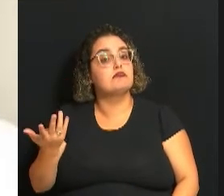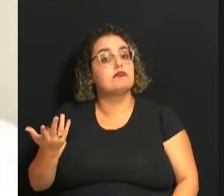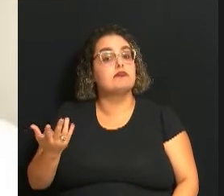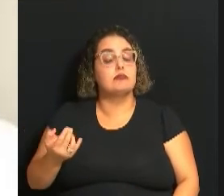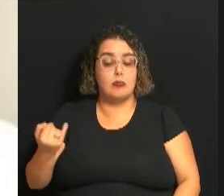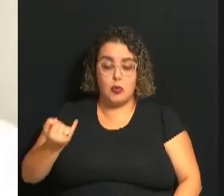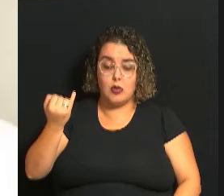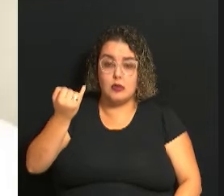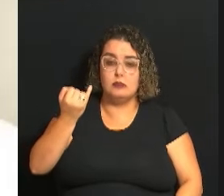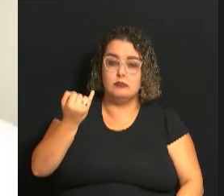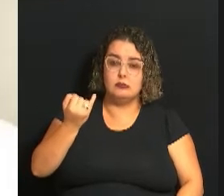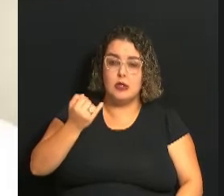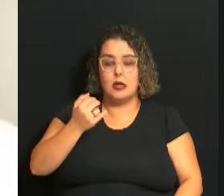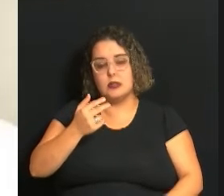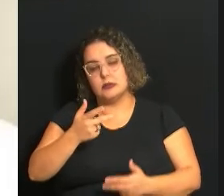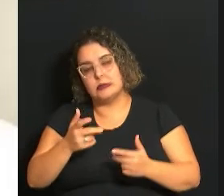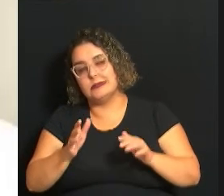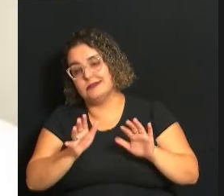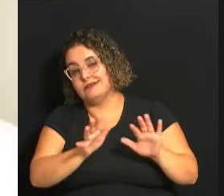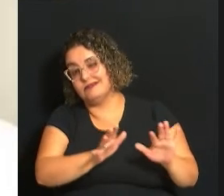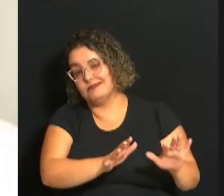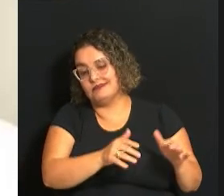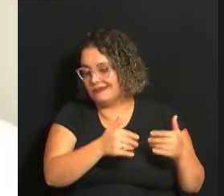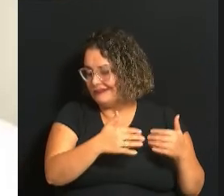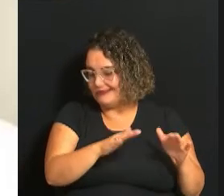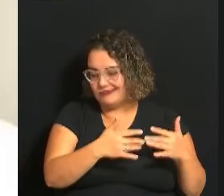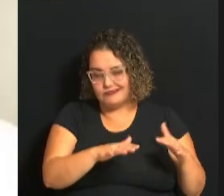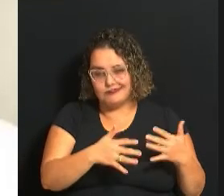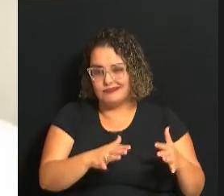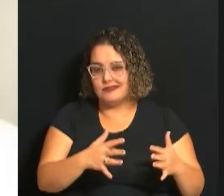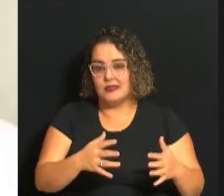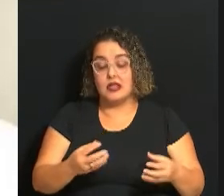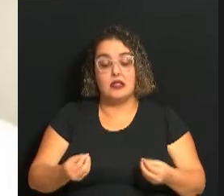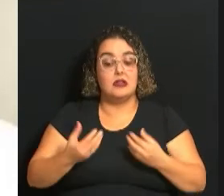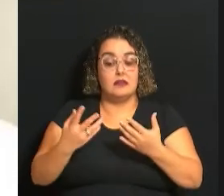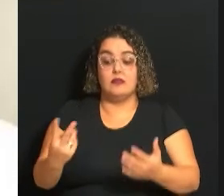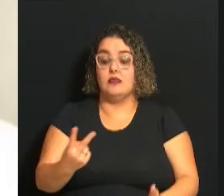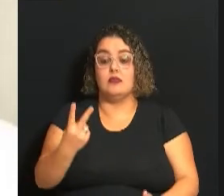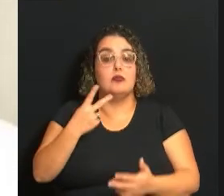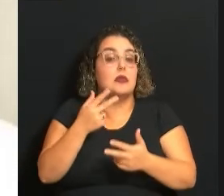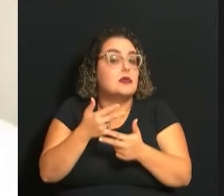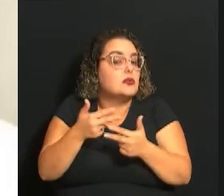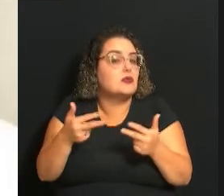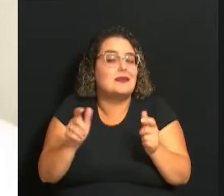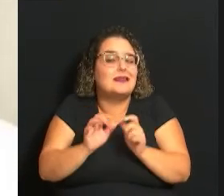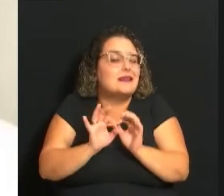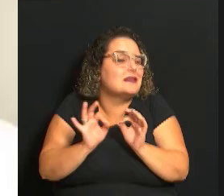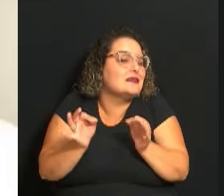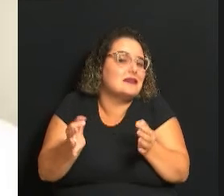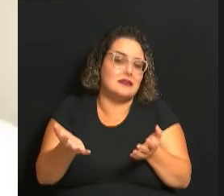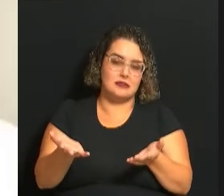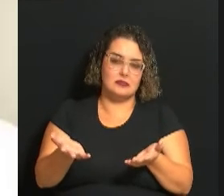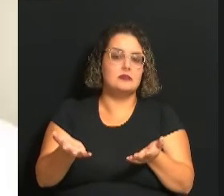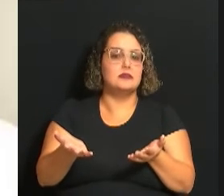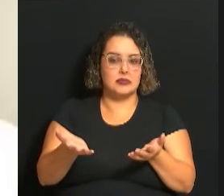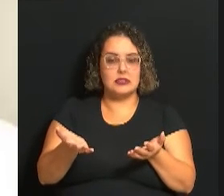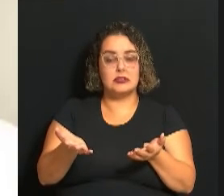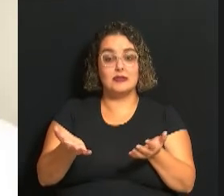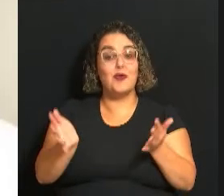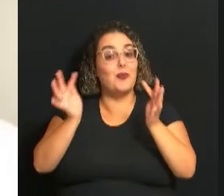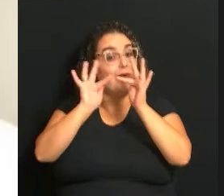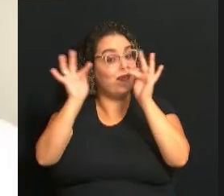coisas fluírem, que é umas coisas que a gente tem que deixar aí, a gente dá mais valor para as pequenas coisas. Eu acho que hoje eu tenho uma